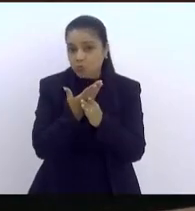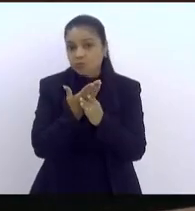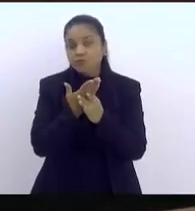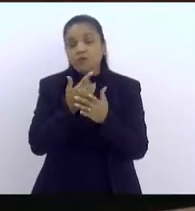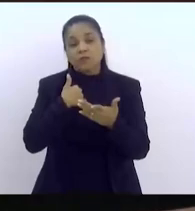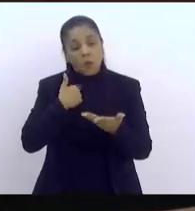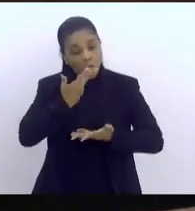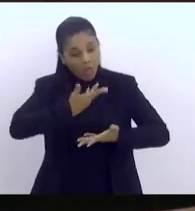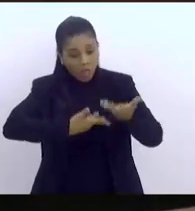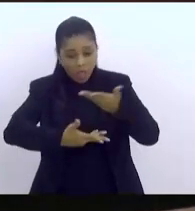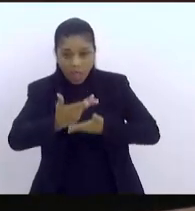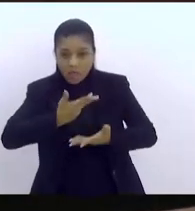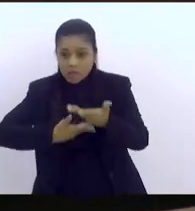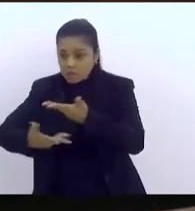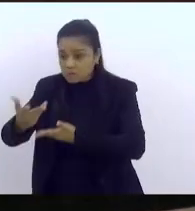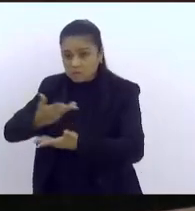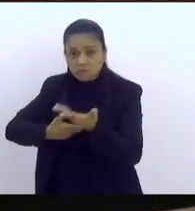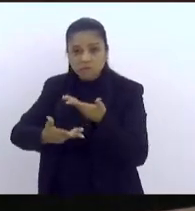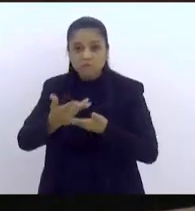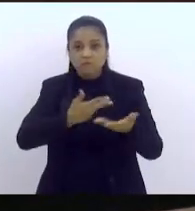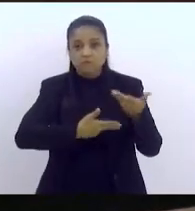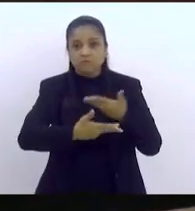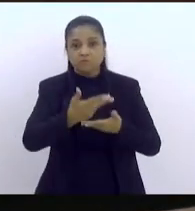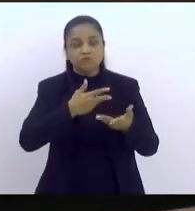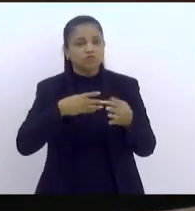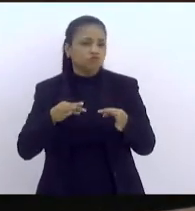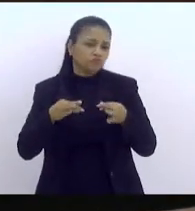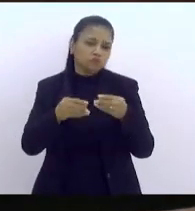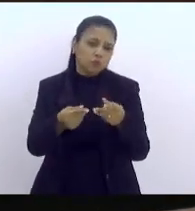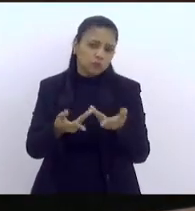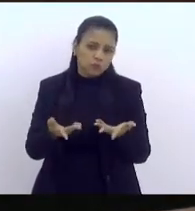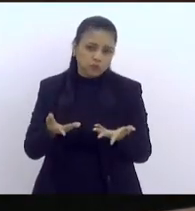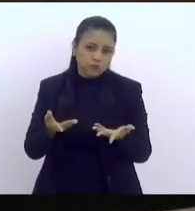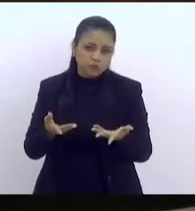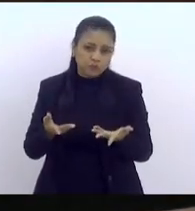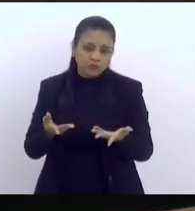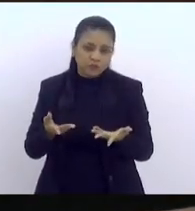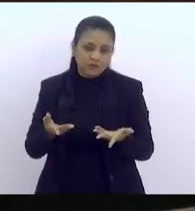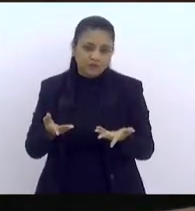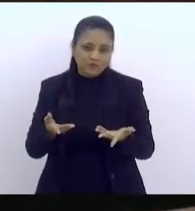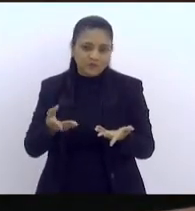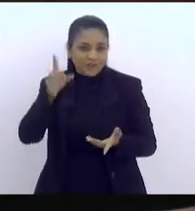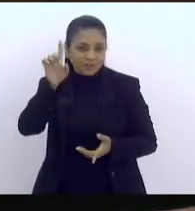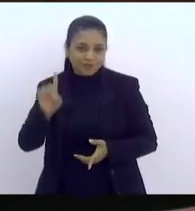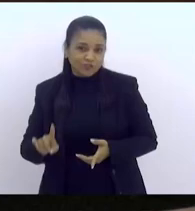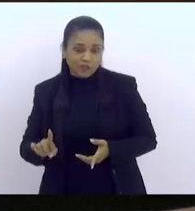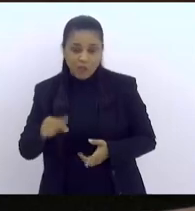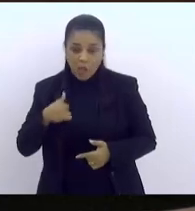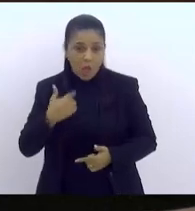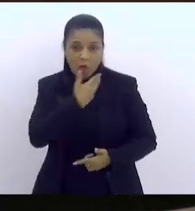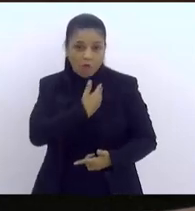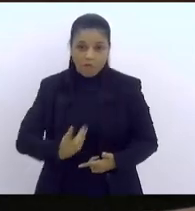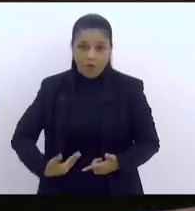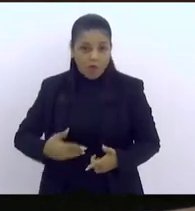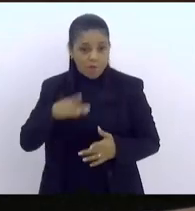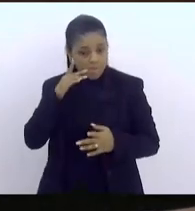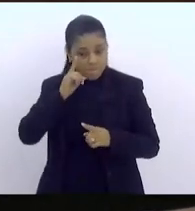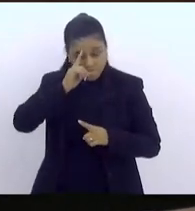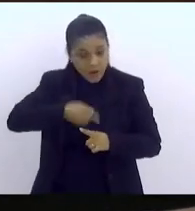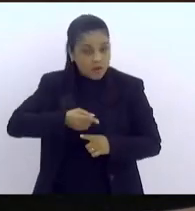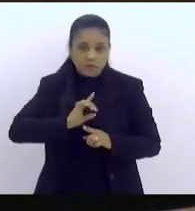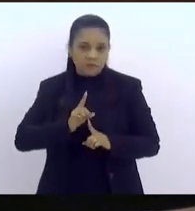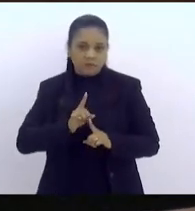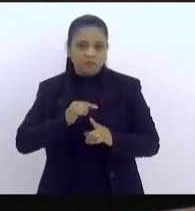com públicas, com, e todos nós temos da oposição, não significa que nós somos governistas, significa que nós somos do